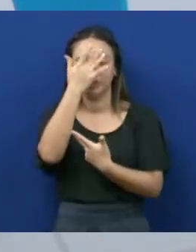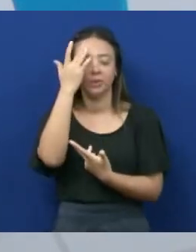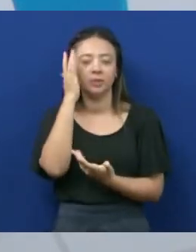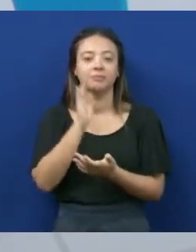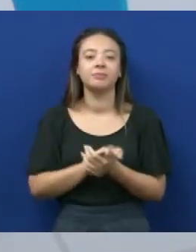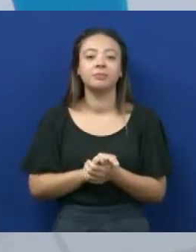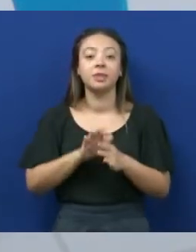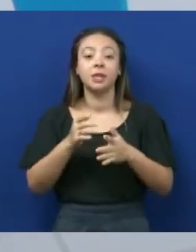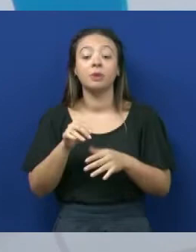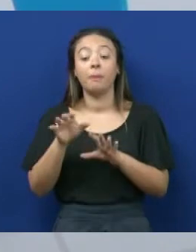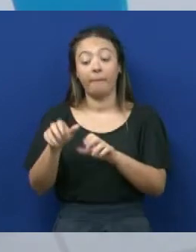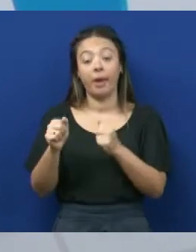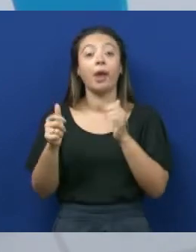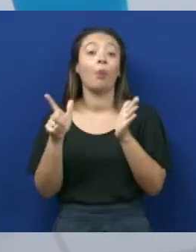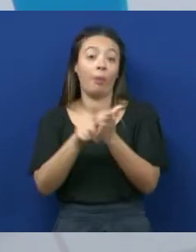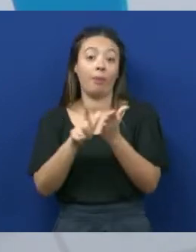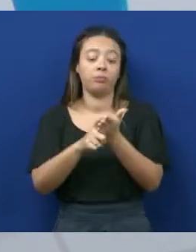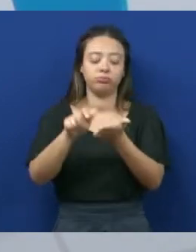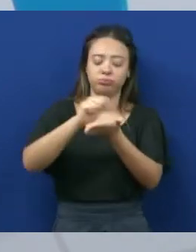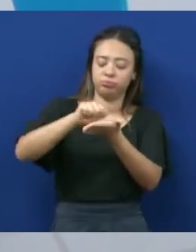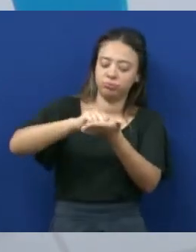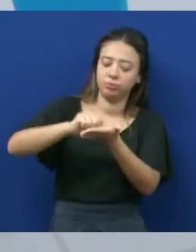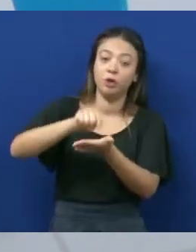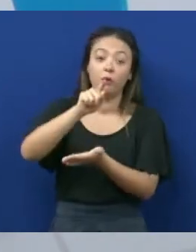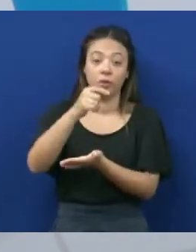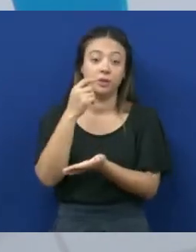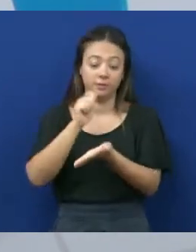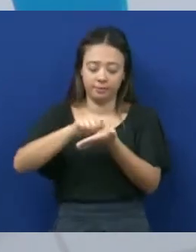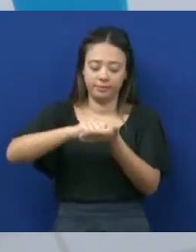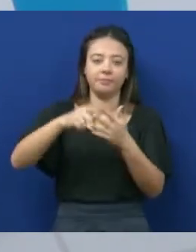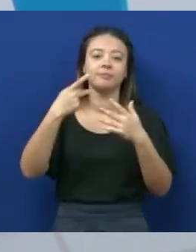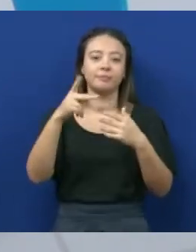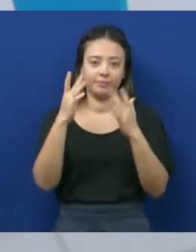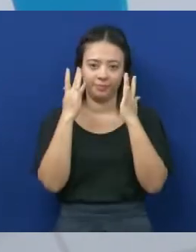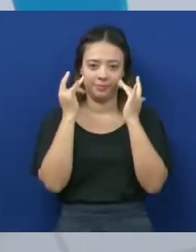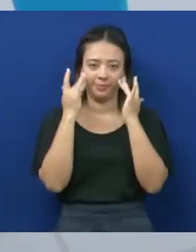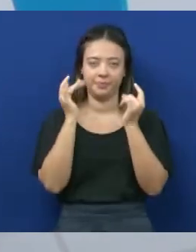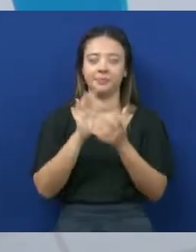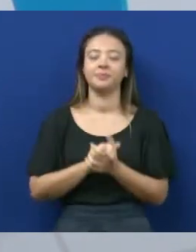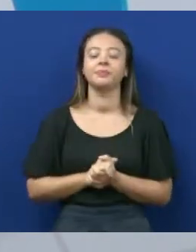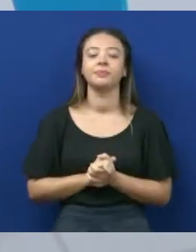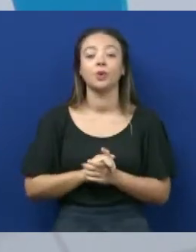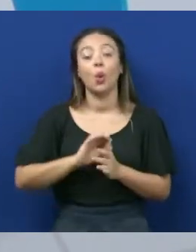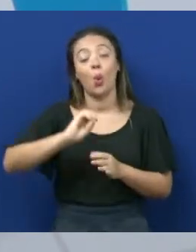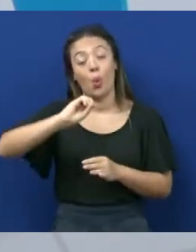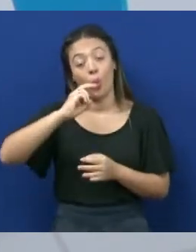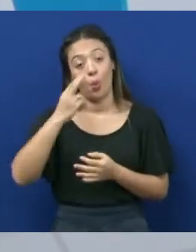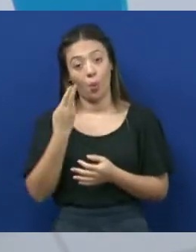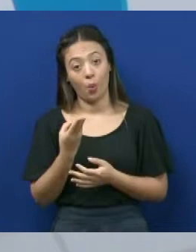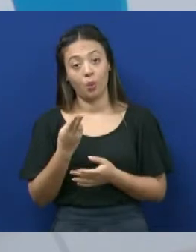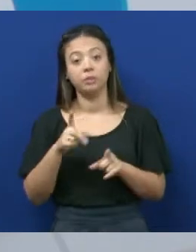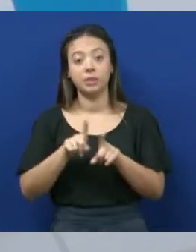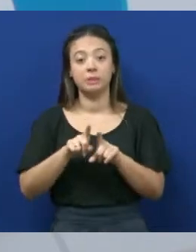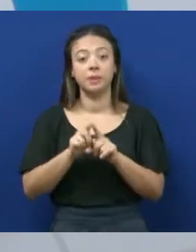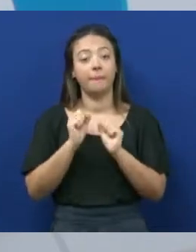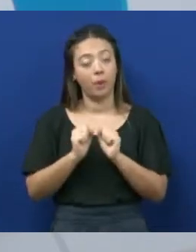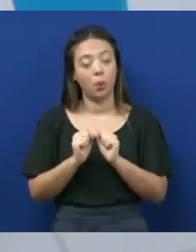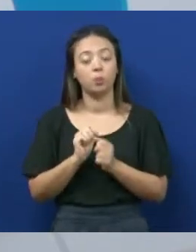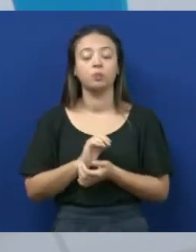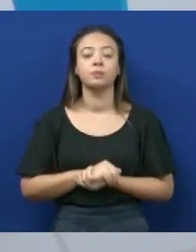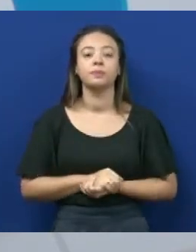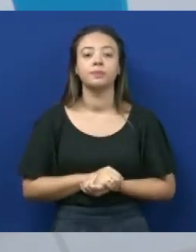então pegue seu caderninho e você vai ser o dramaturgo, você vai escrever a sua peça de teatro. Ou então, criativo que eu sei